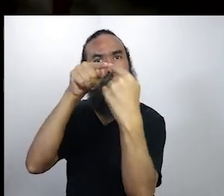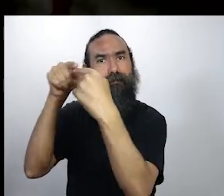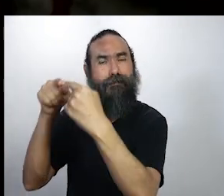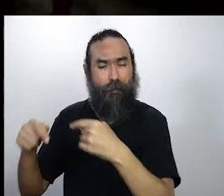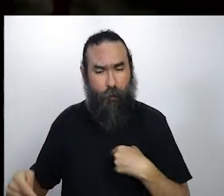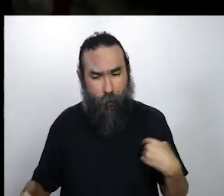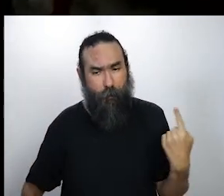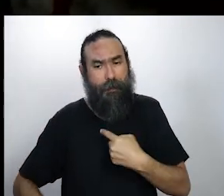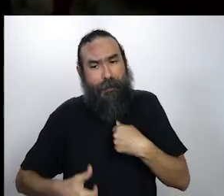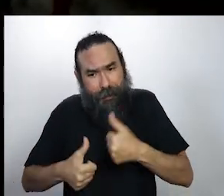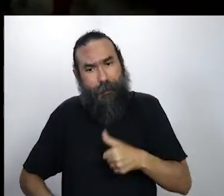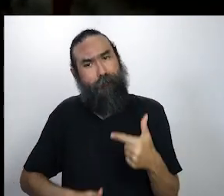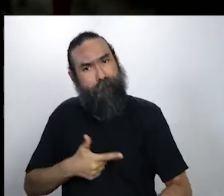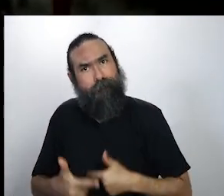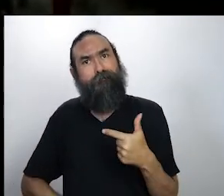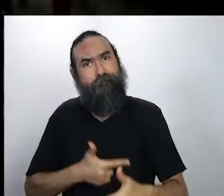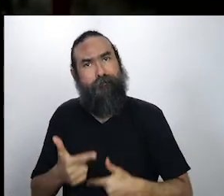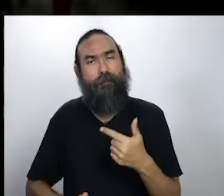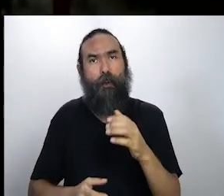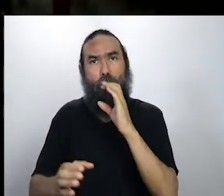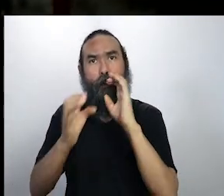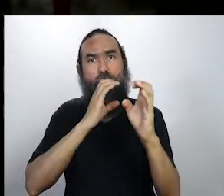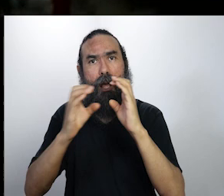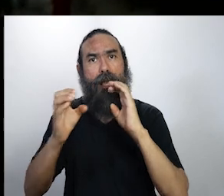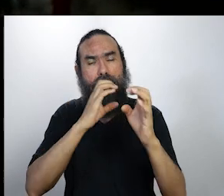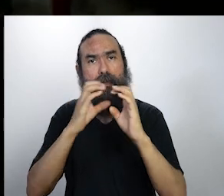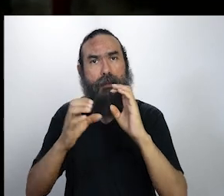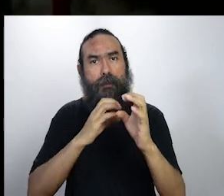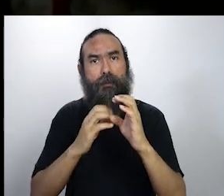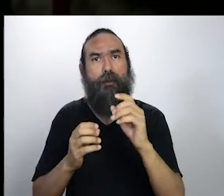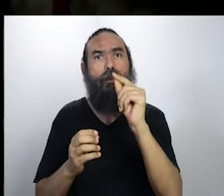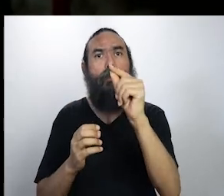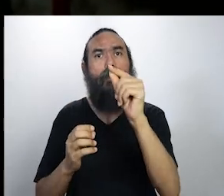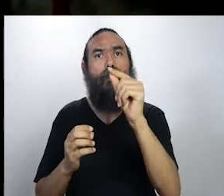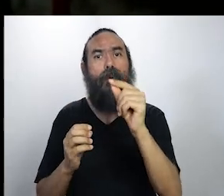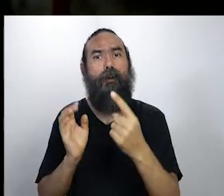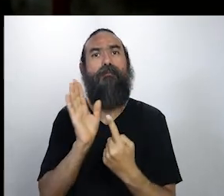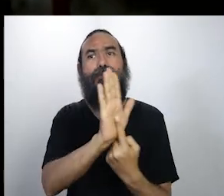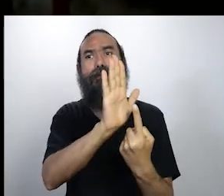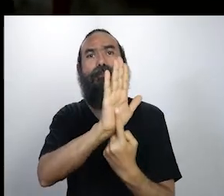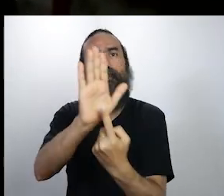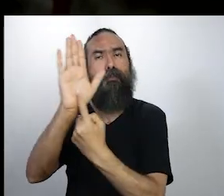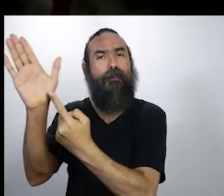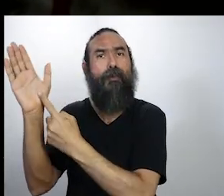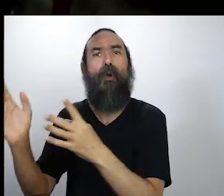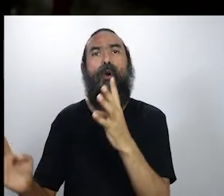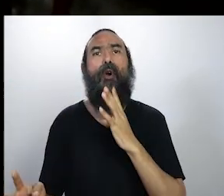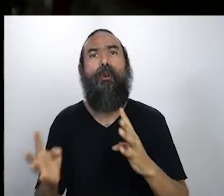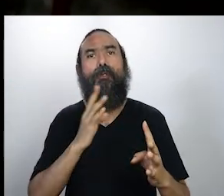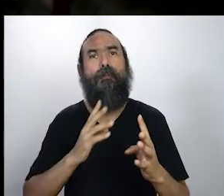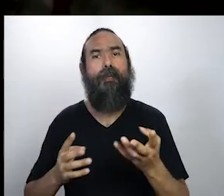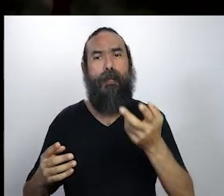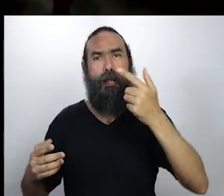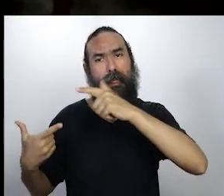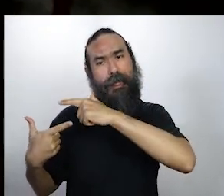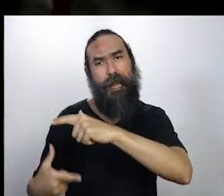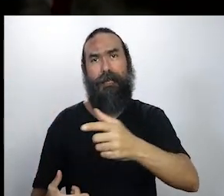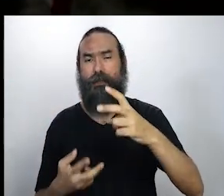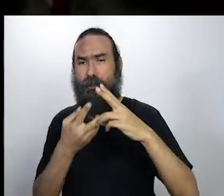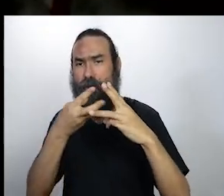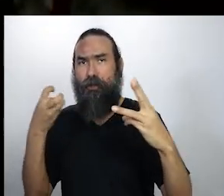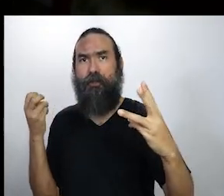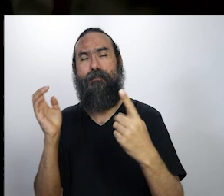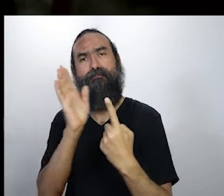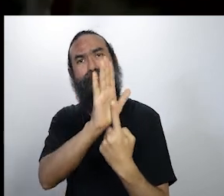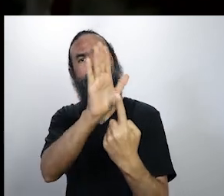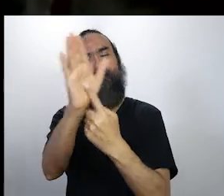mais espaço para poder levar mais conhecimento, mais história para as pessoas. E participando de muitas lives, onde as